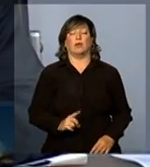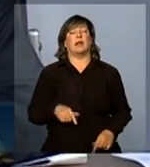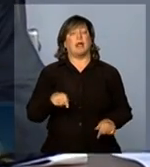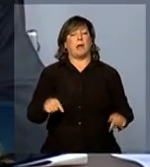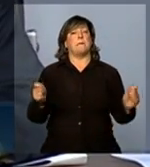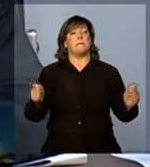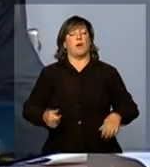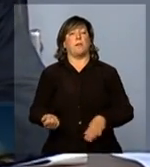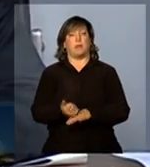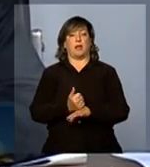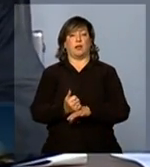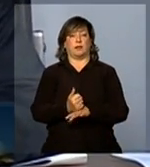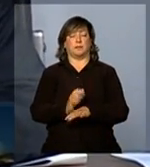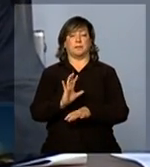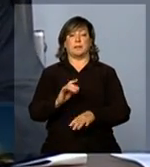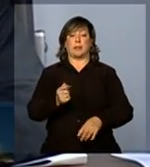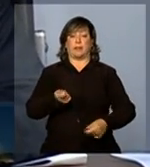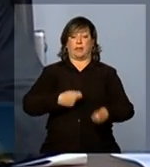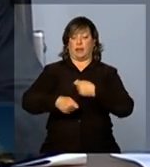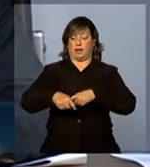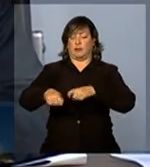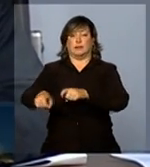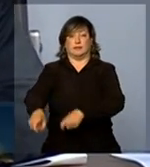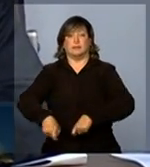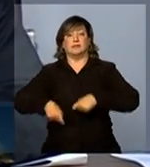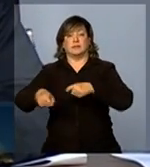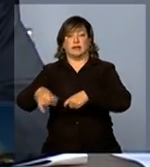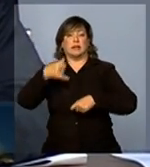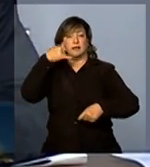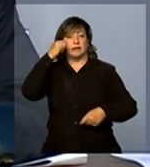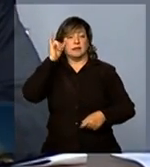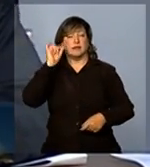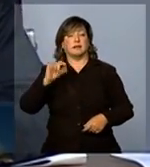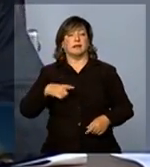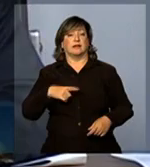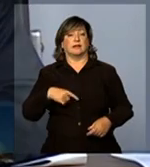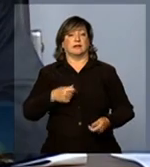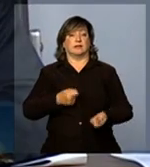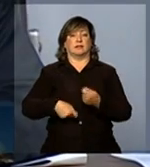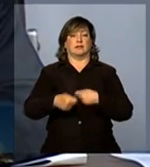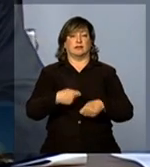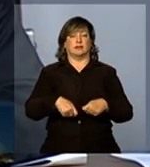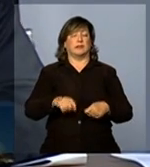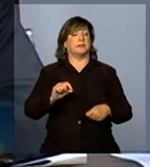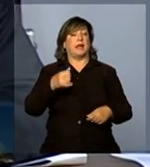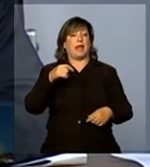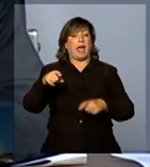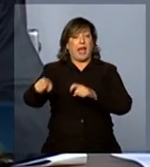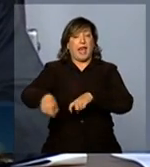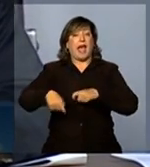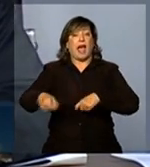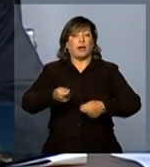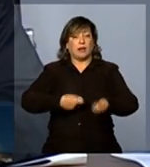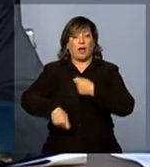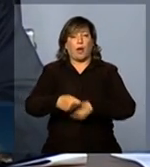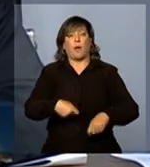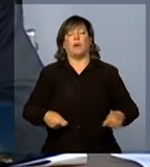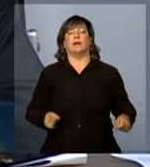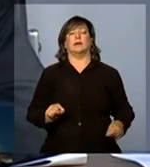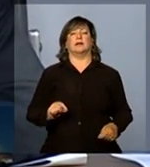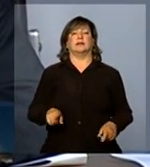poderá melhorar. O agronegócio vai melhor porque é muito difícil que caia o consumo